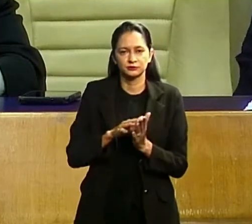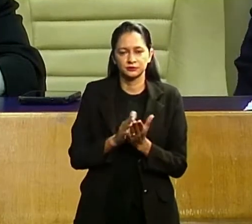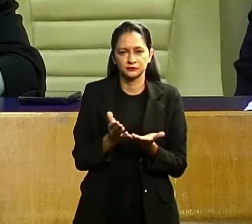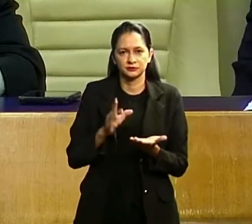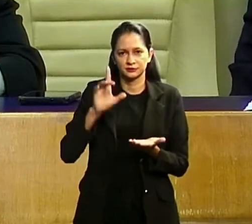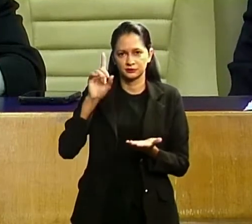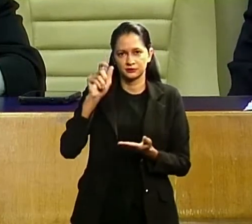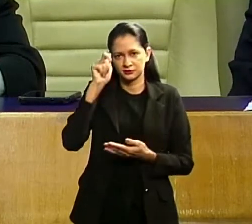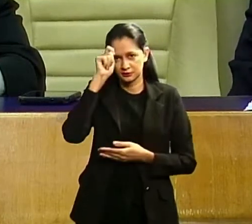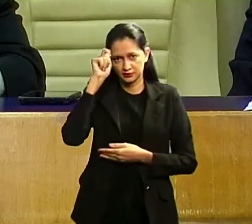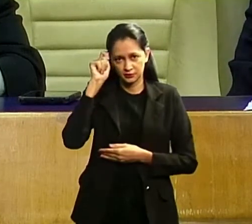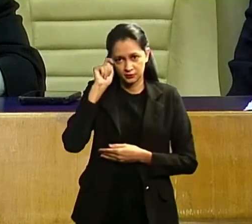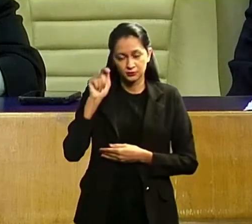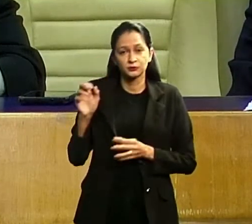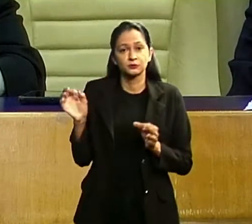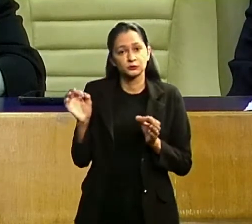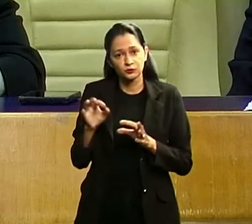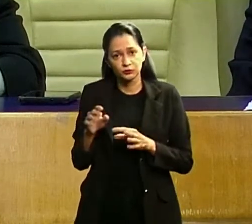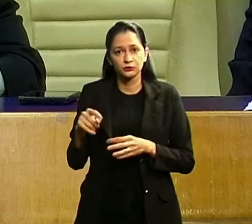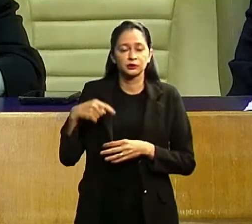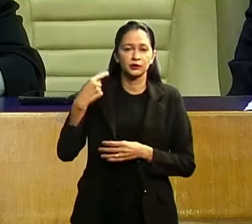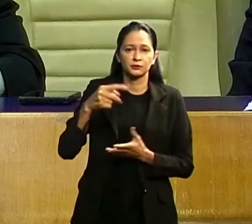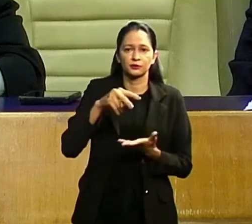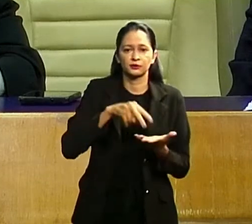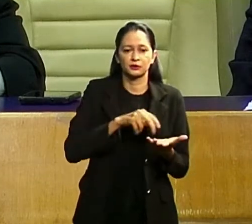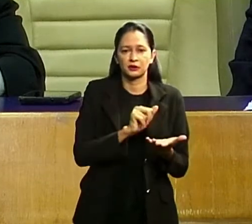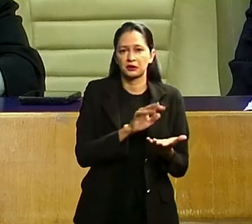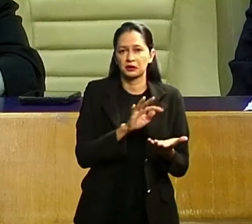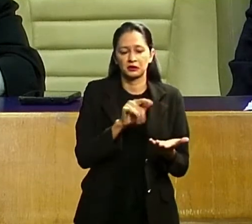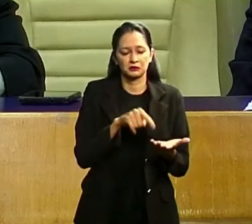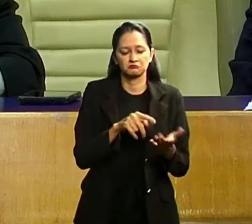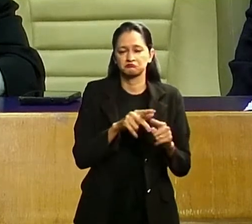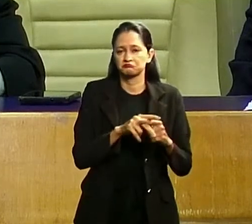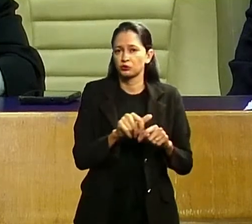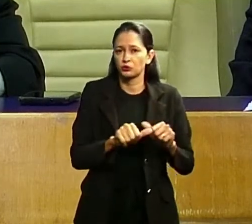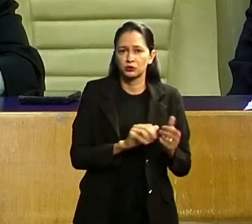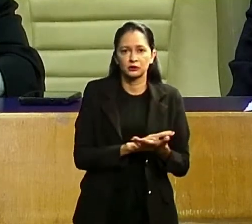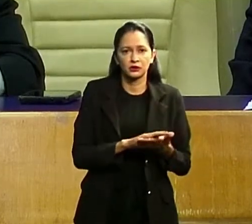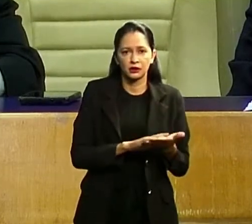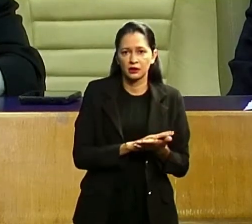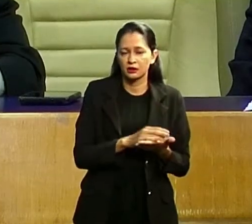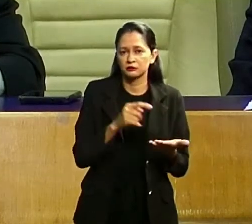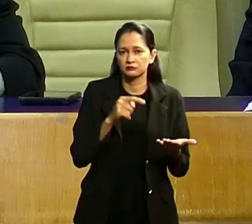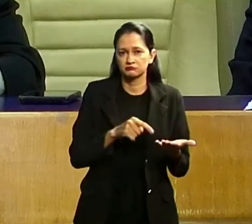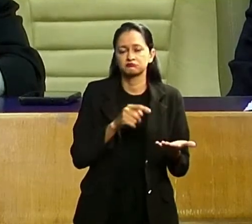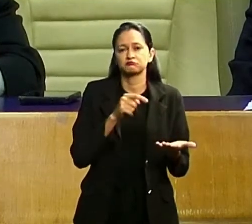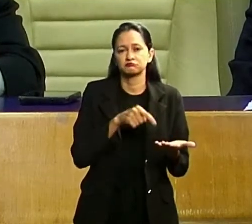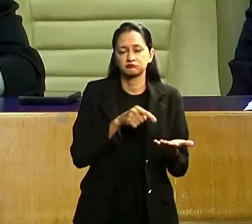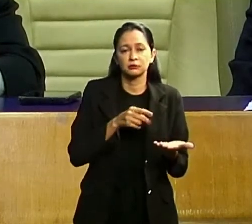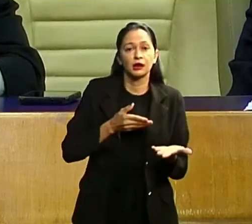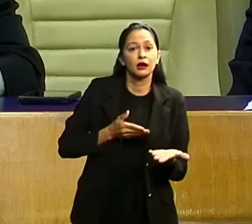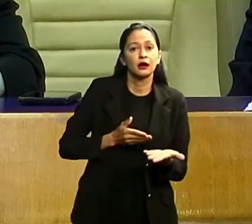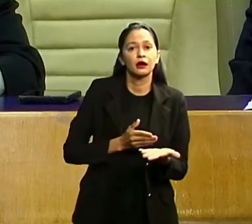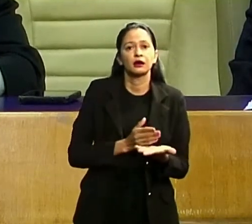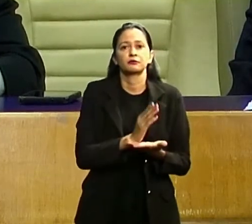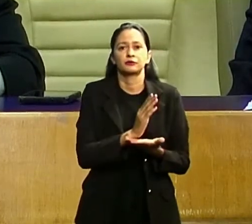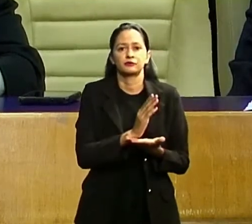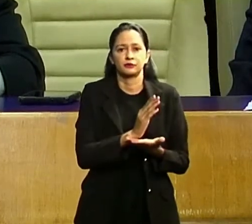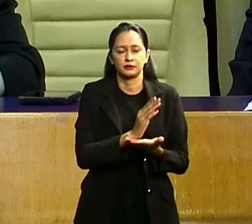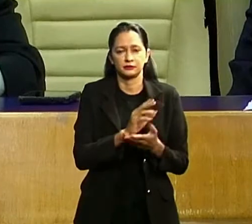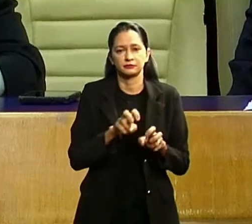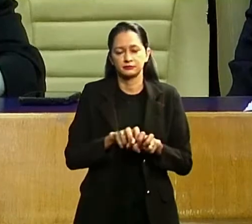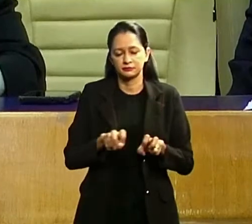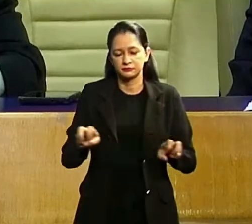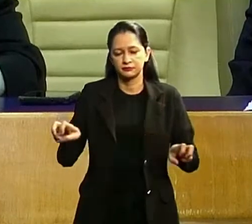o designou para ler a ata da sessão anterior, que, não havendo pedido de retificação ou impugnação, foi declarada aprovada pelo